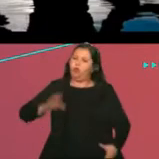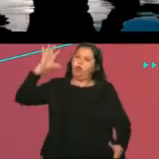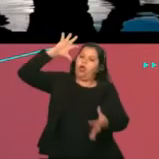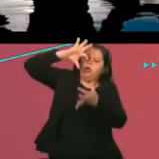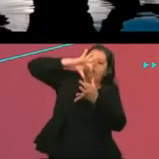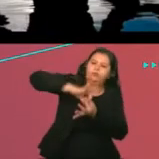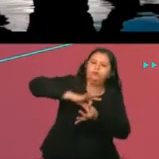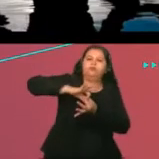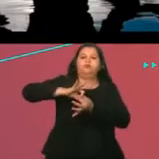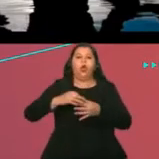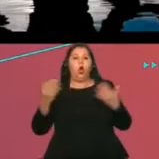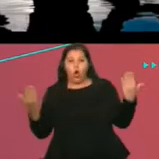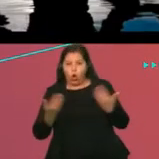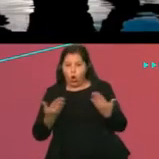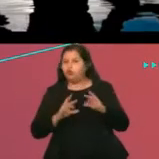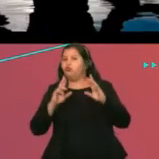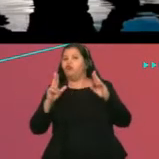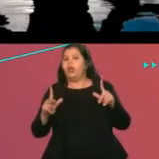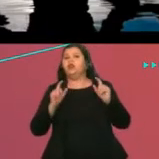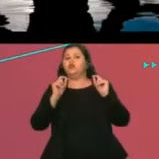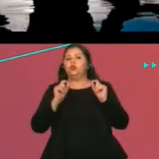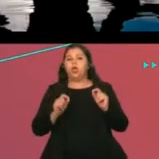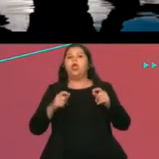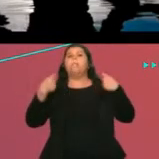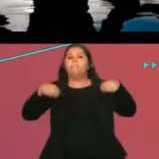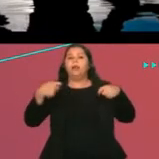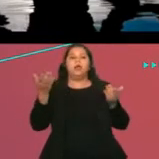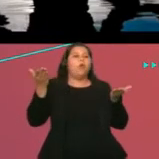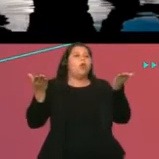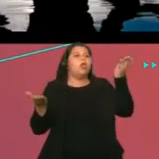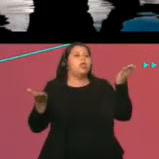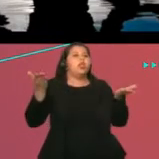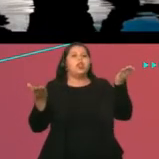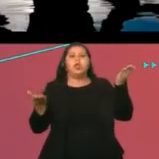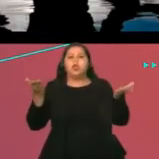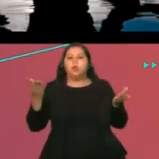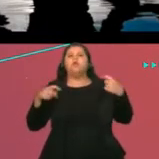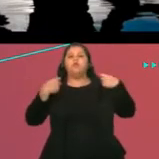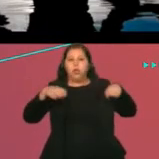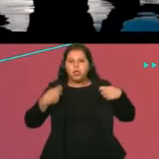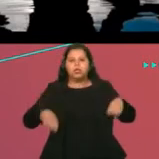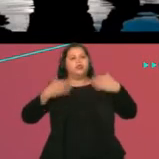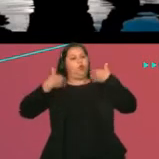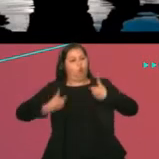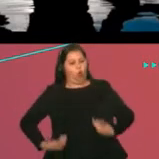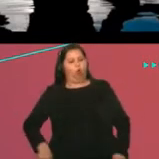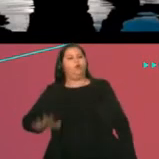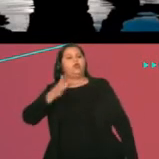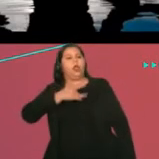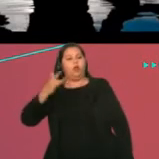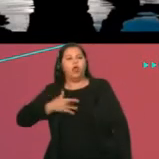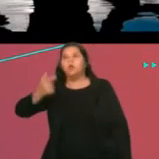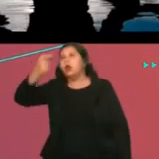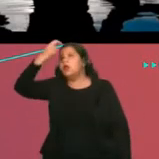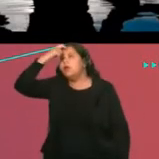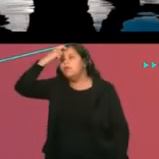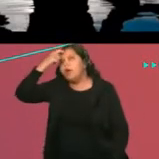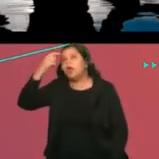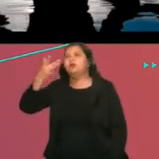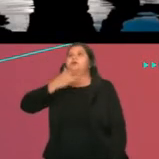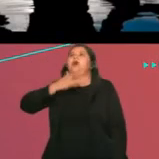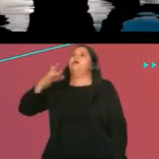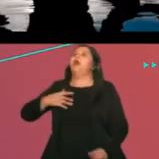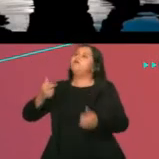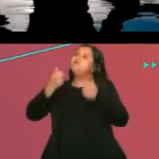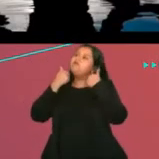equilíbrio mental e o equilíbrio físico não tem mais o predomínio tem que ter um corpo saudável para que minha mente seja saudável não